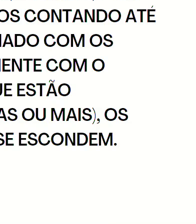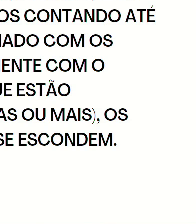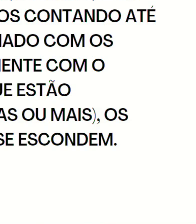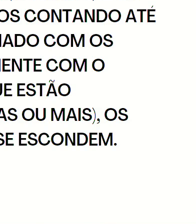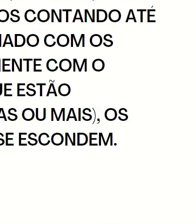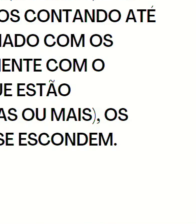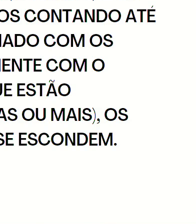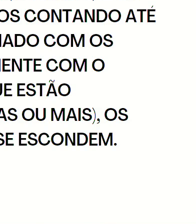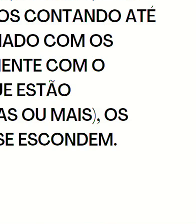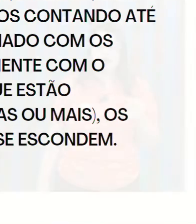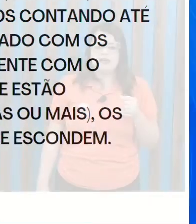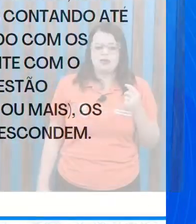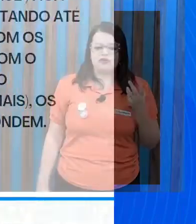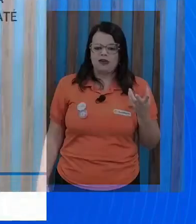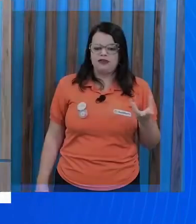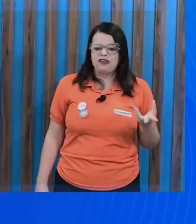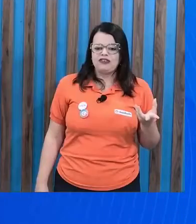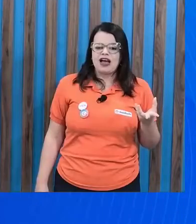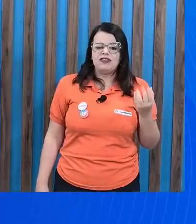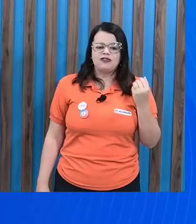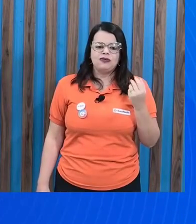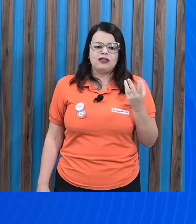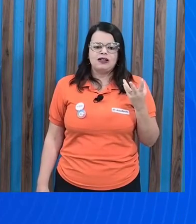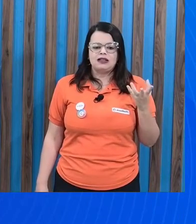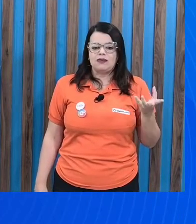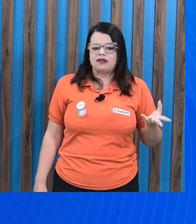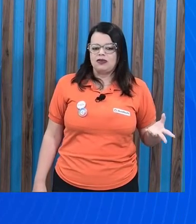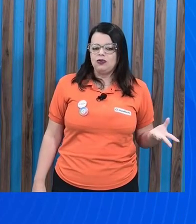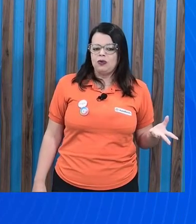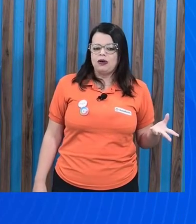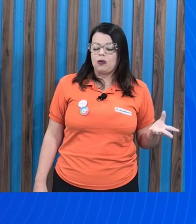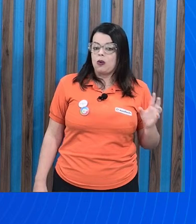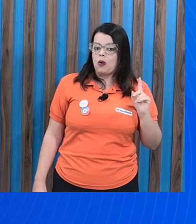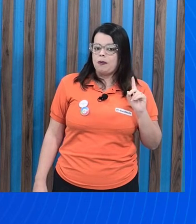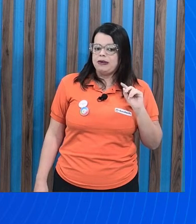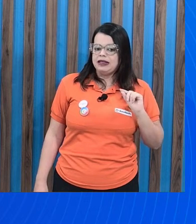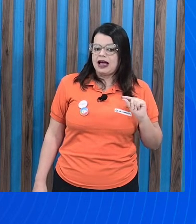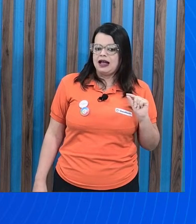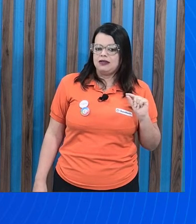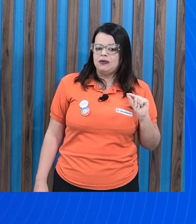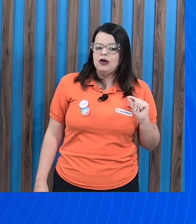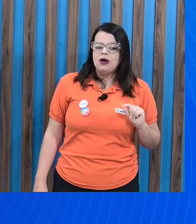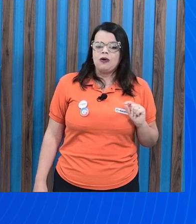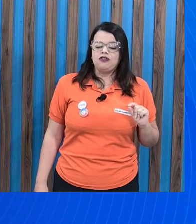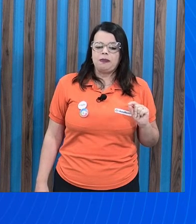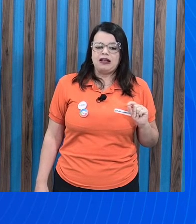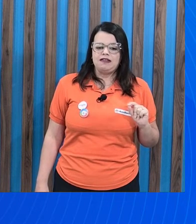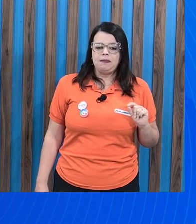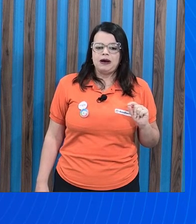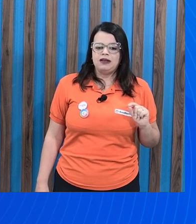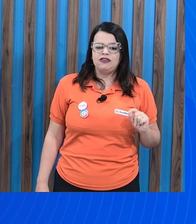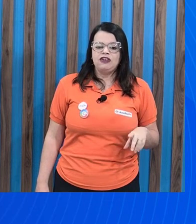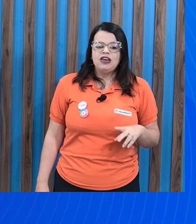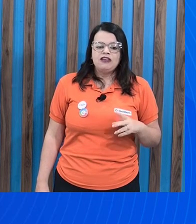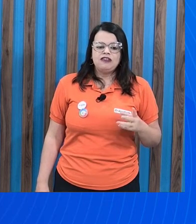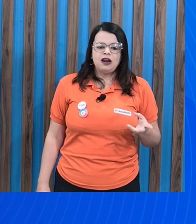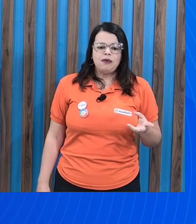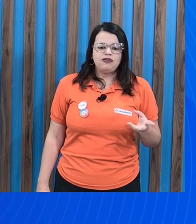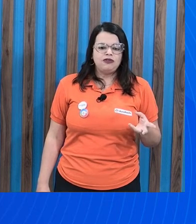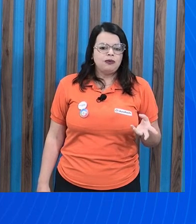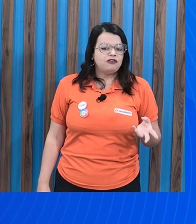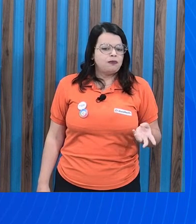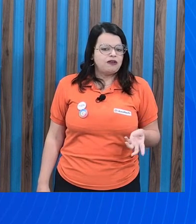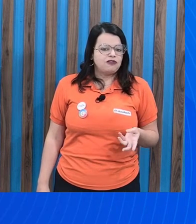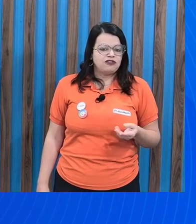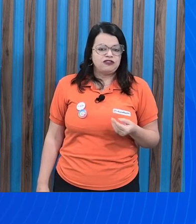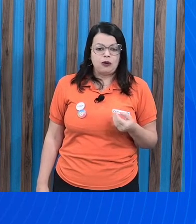pegue, né, que a gente fala, fica com os olhos fechados, contando até um certo número combinado com os participantes. Geralmente